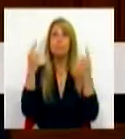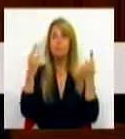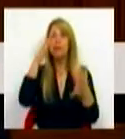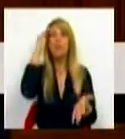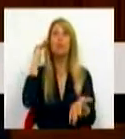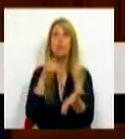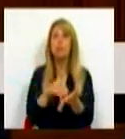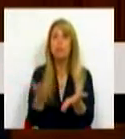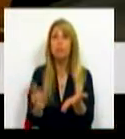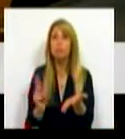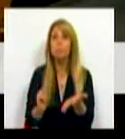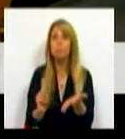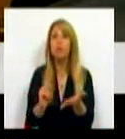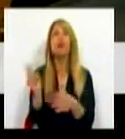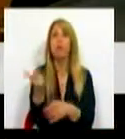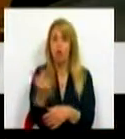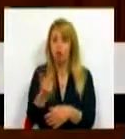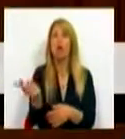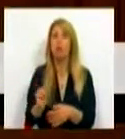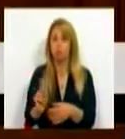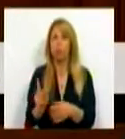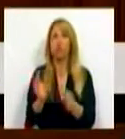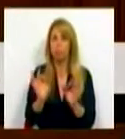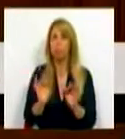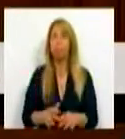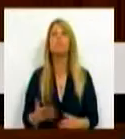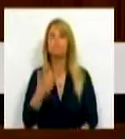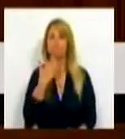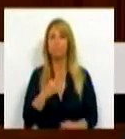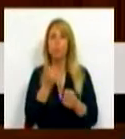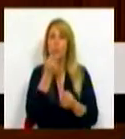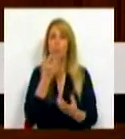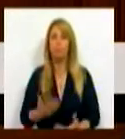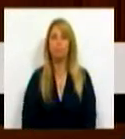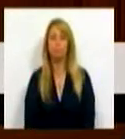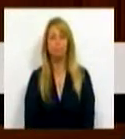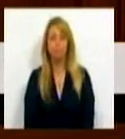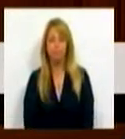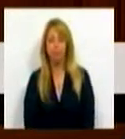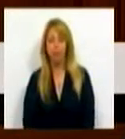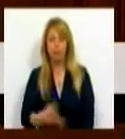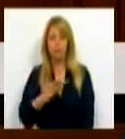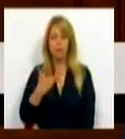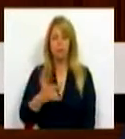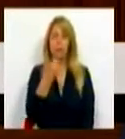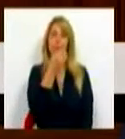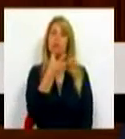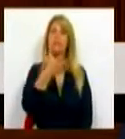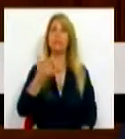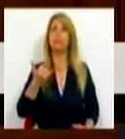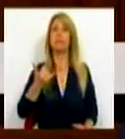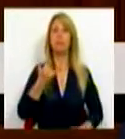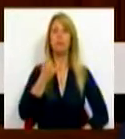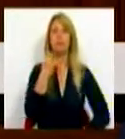resultados? Ambas. Ambas. Muito bem. Portanto, dezembro de 2012, o